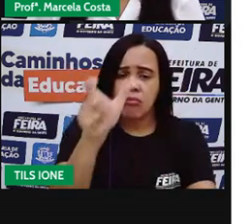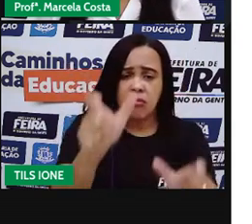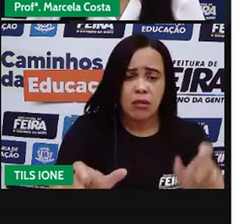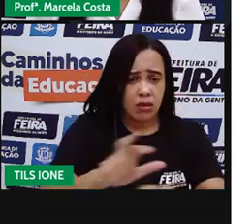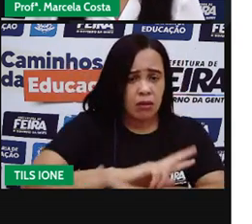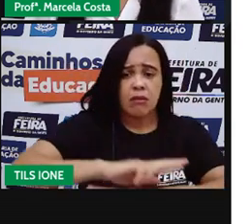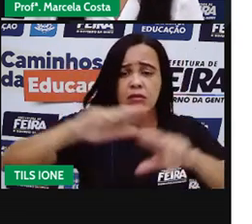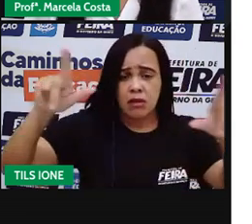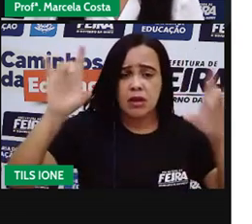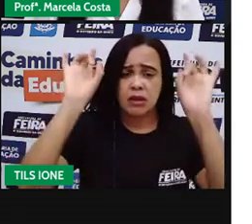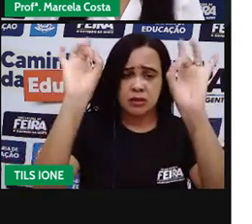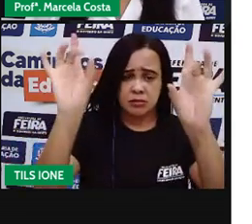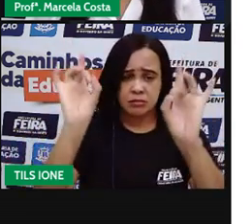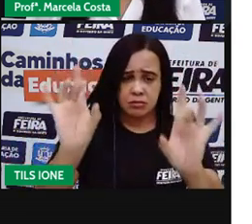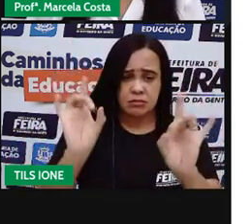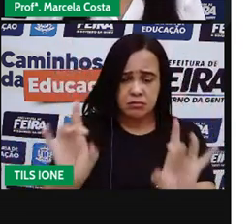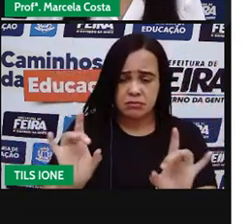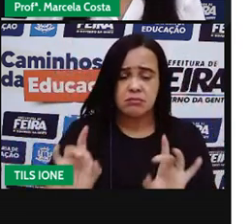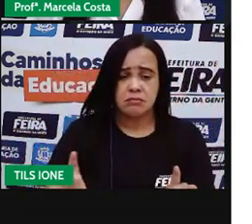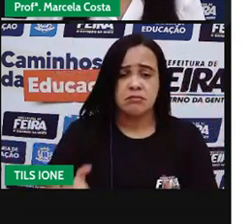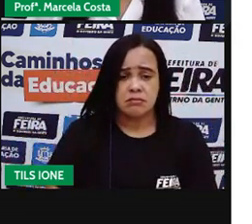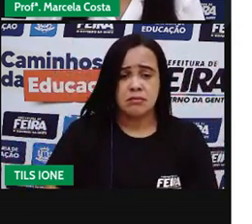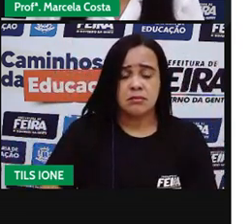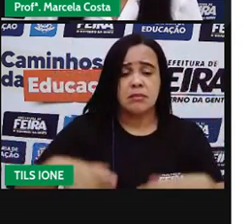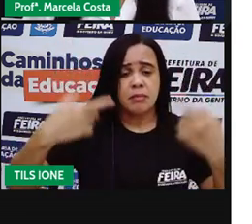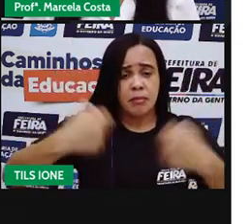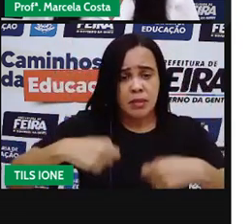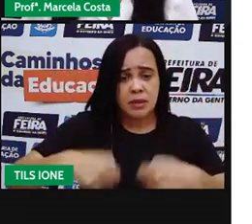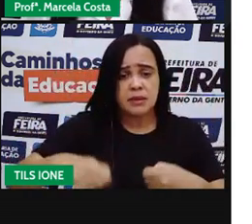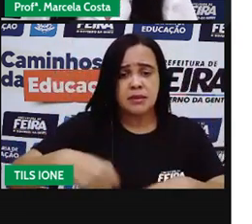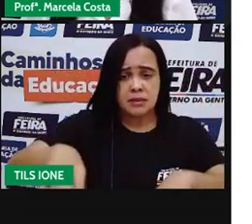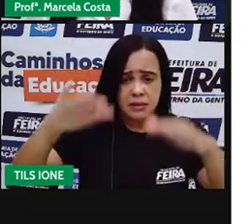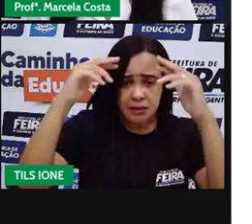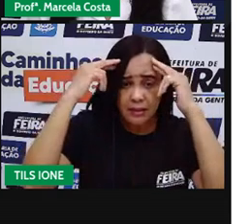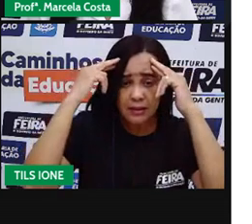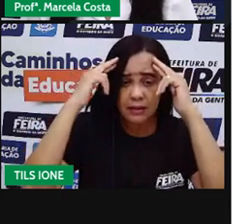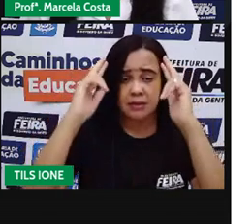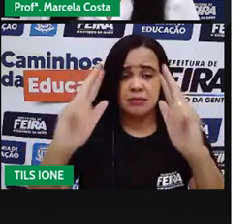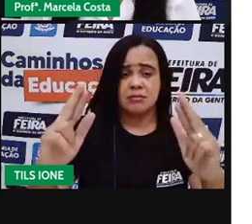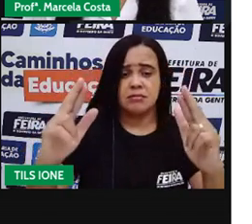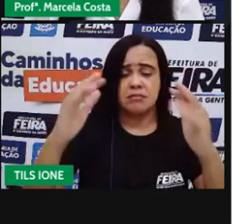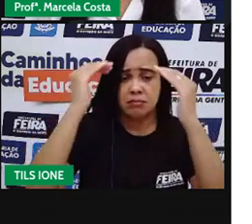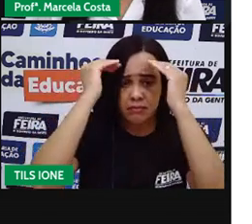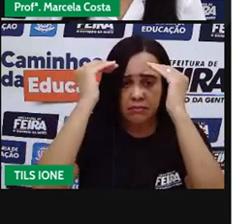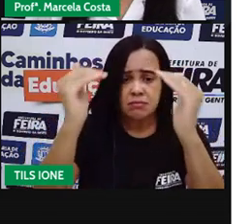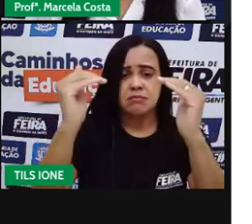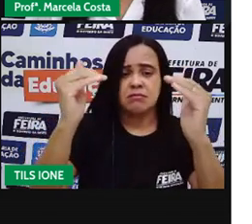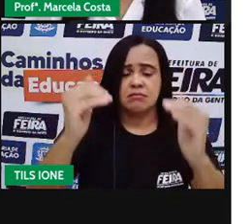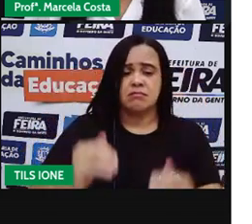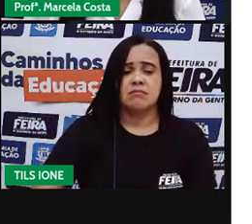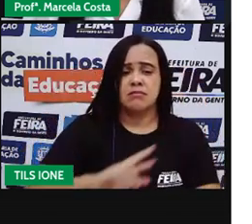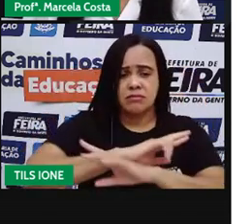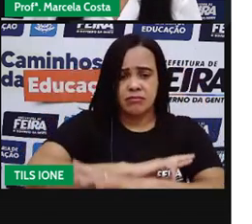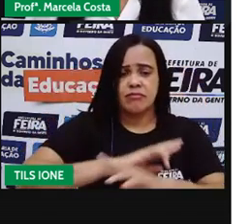outros. E as pessoas precisam respeitar essas diferenças. Por quê?